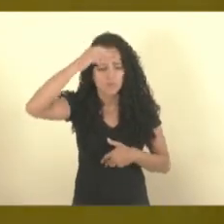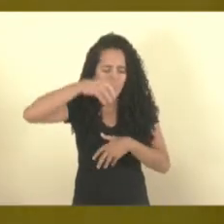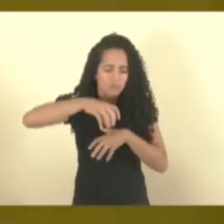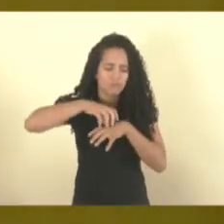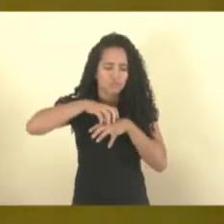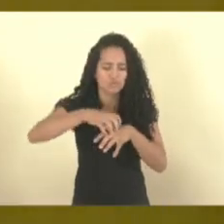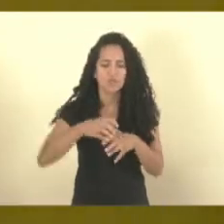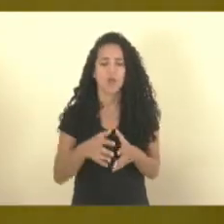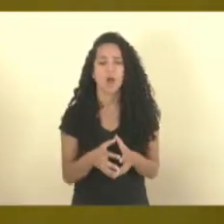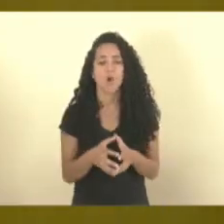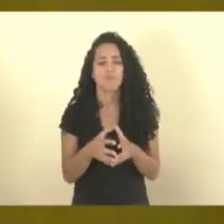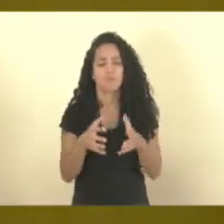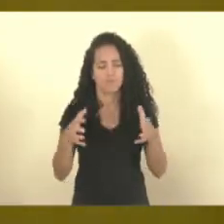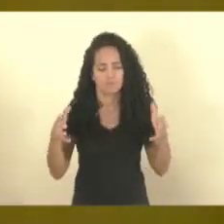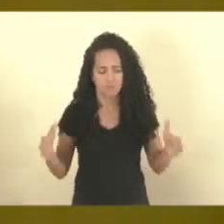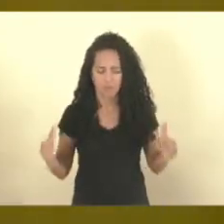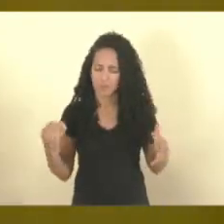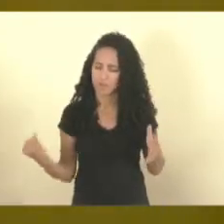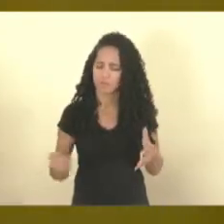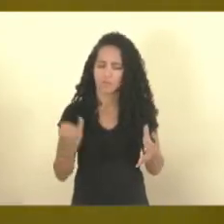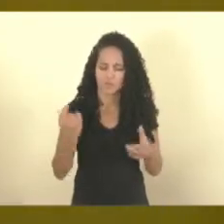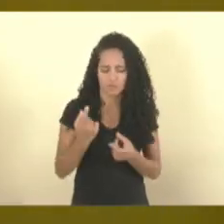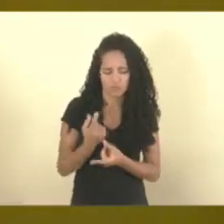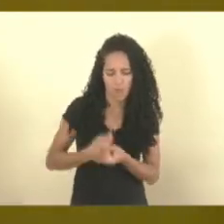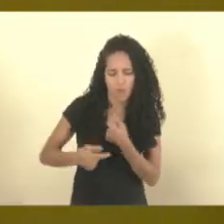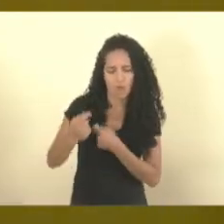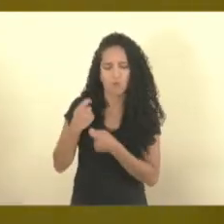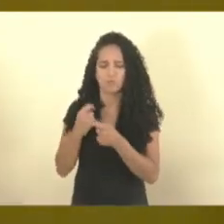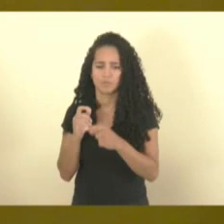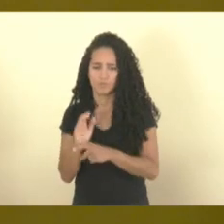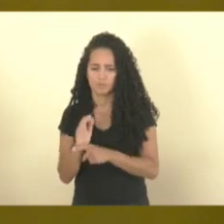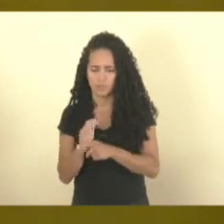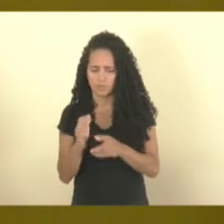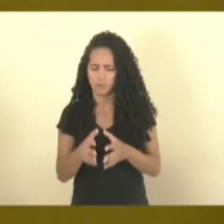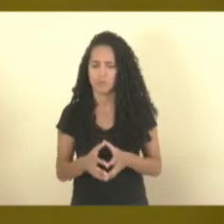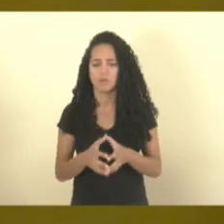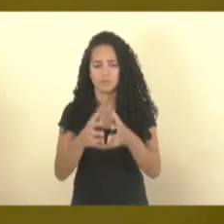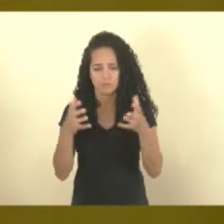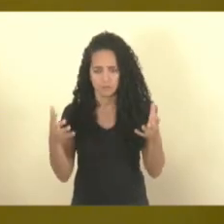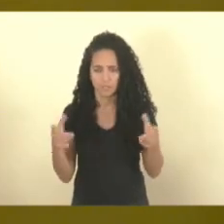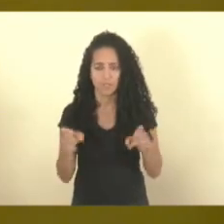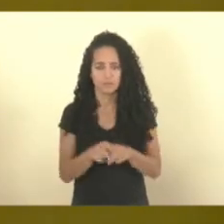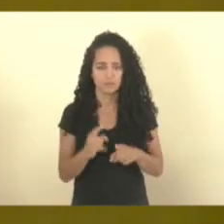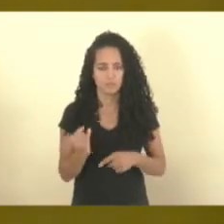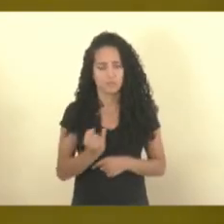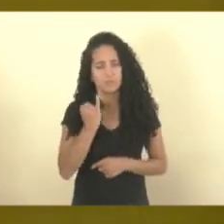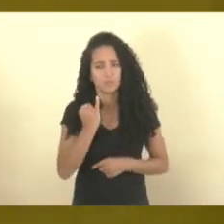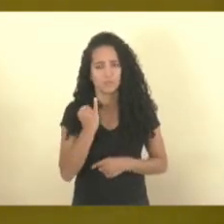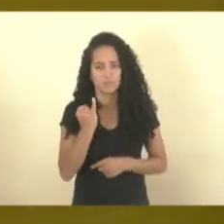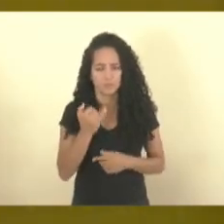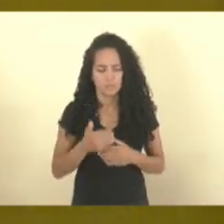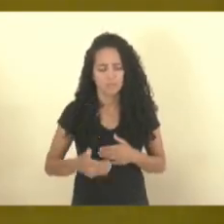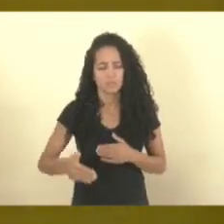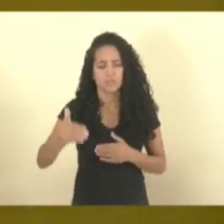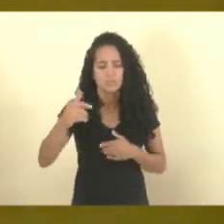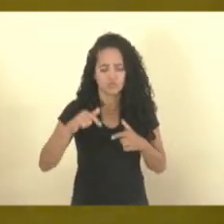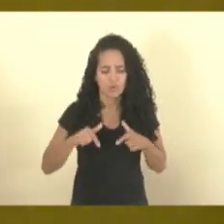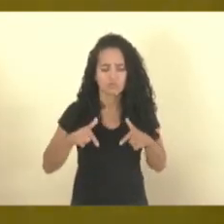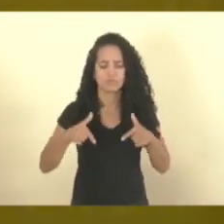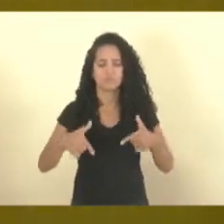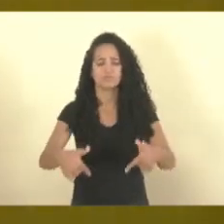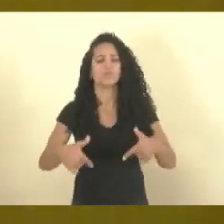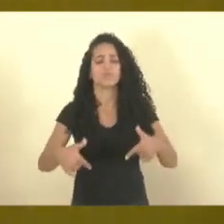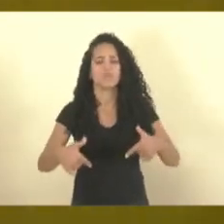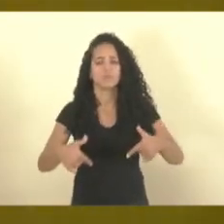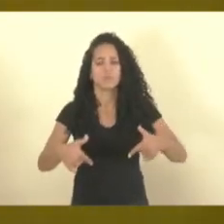uma atividade fundamental para a nossa economia e será ainda mais importante a partir da implantação total da